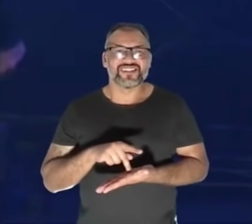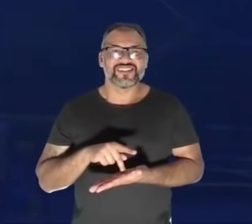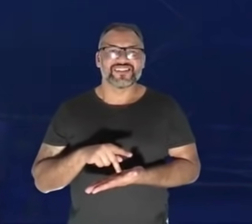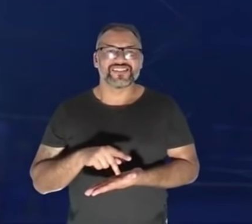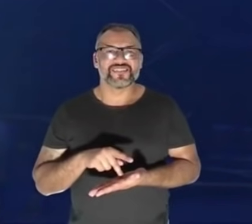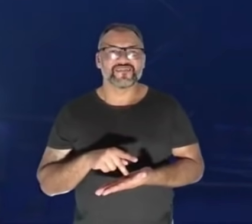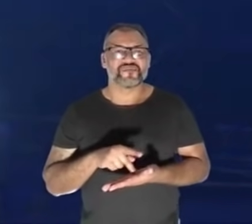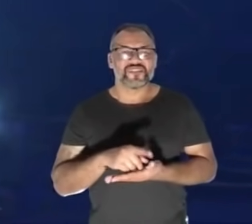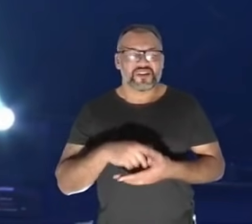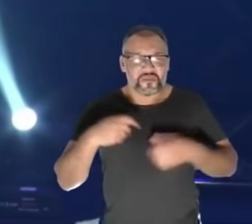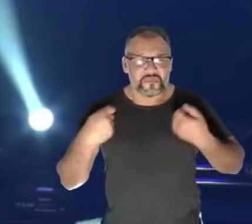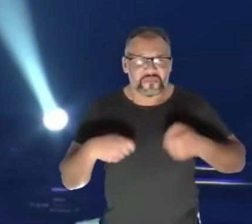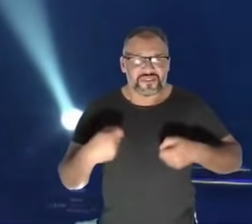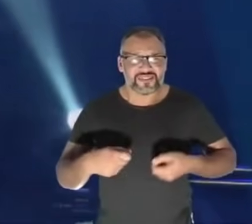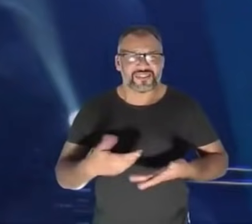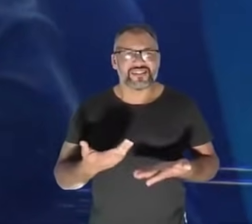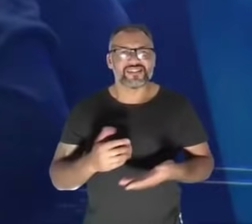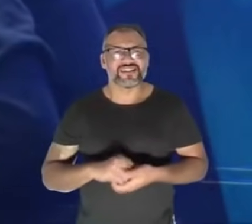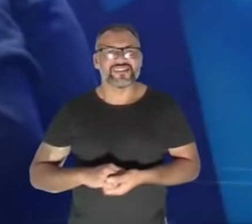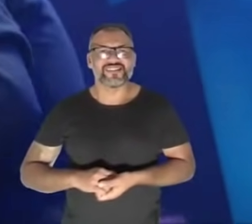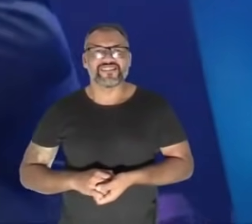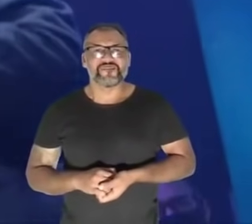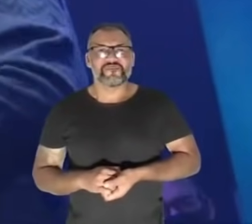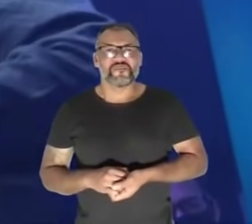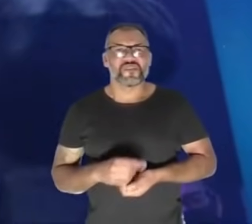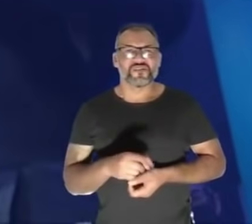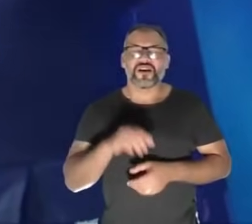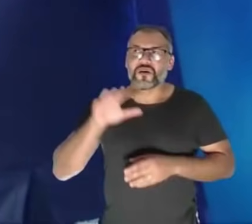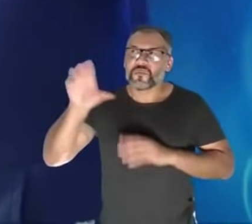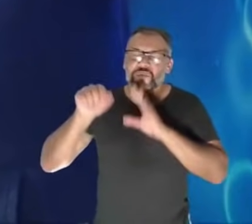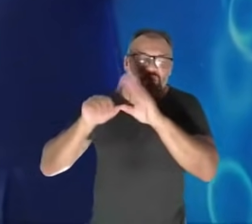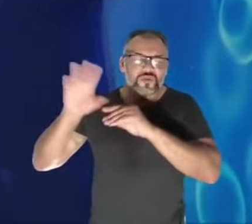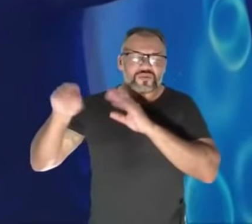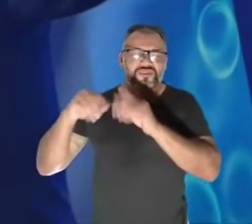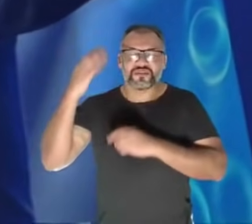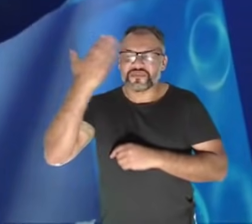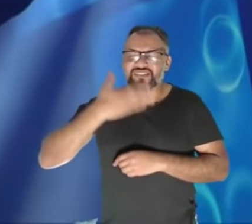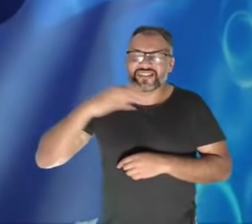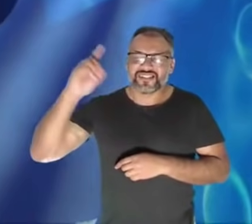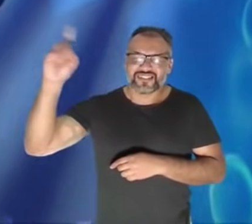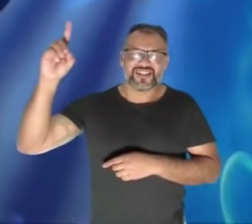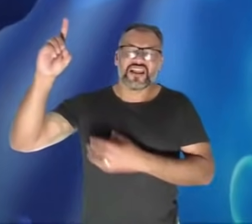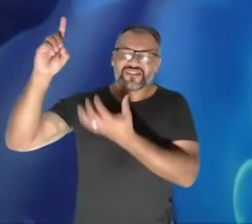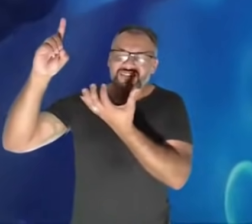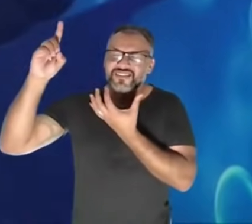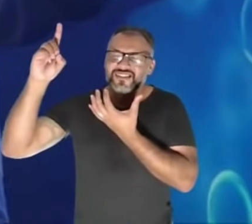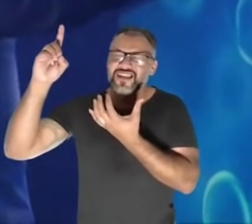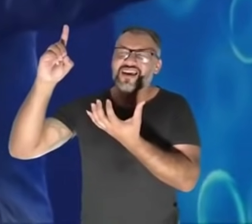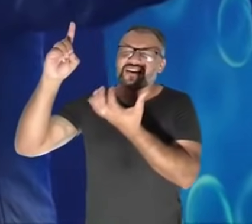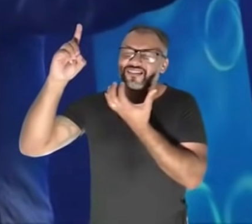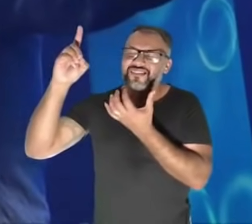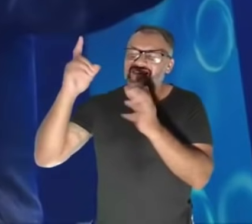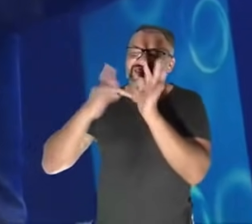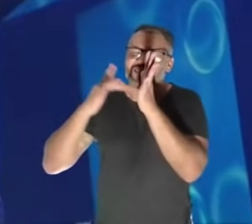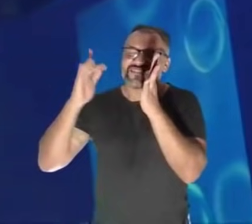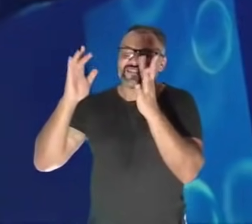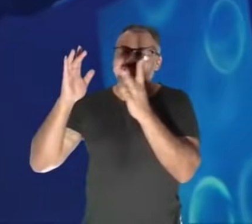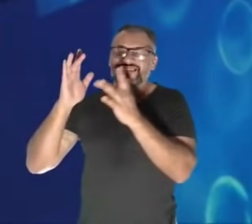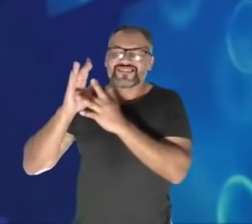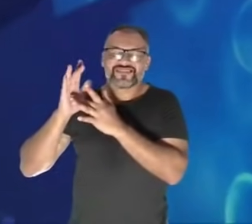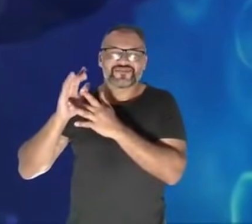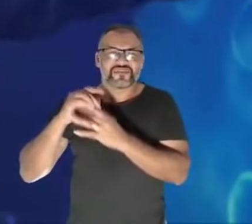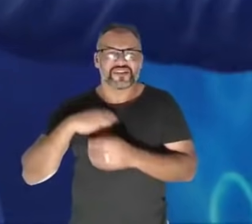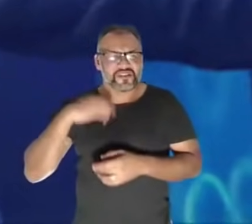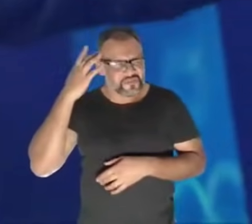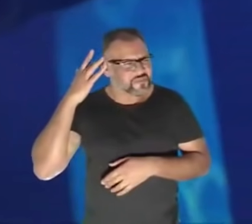uns vale de ossos secos igual eu quero te leva a mal não tá constando ele está funcionando eu quero Jesus e eu quero Jesus eu não